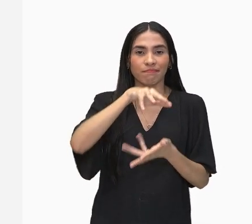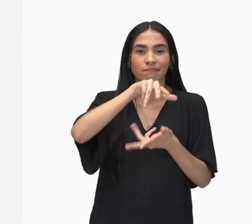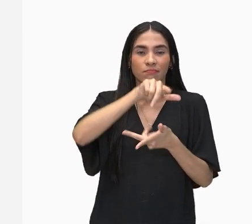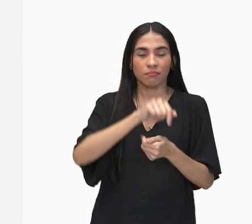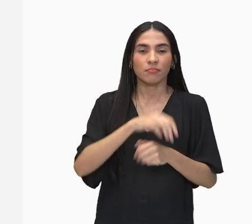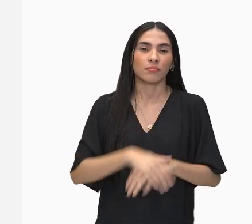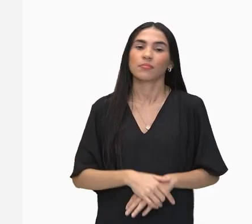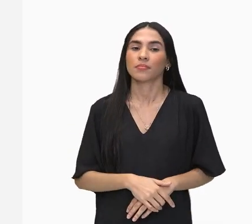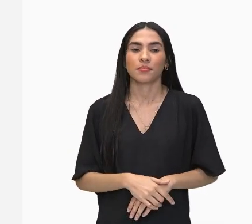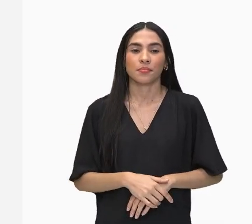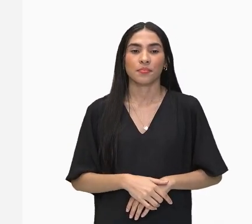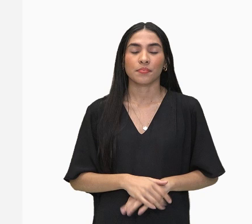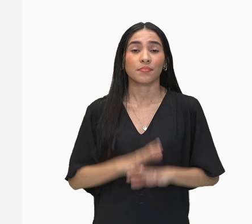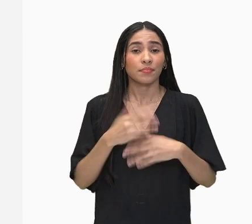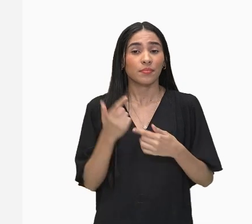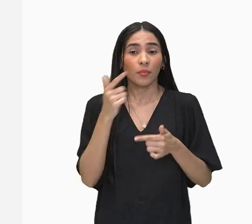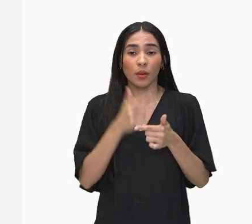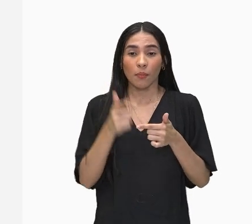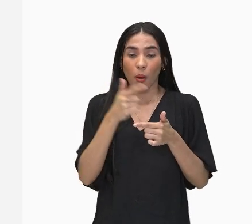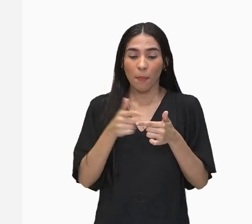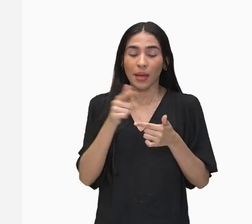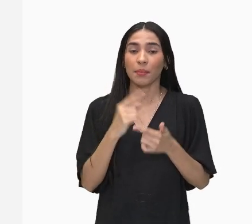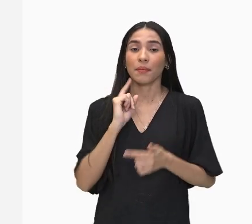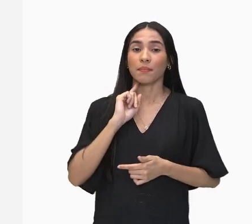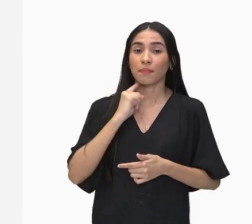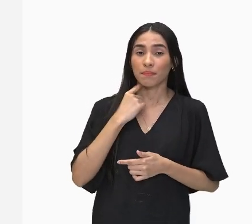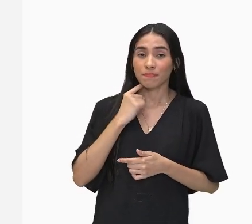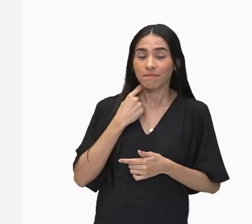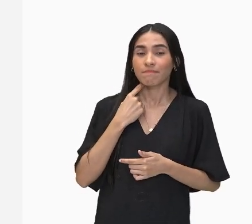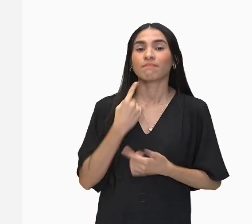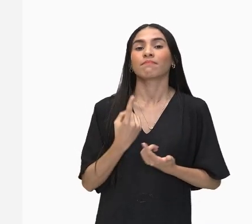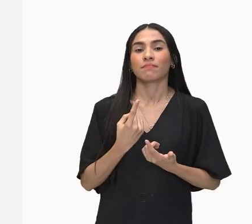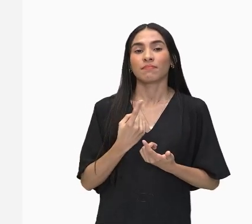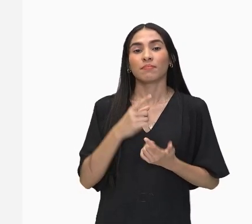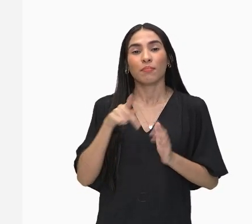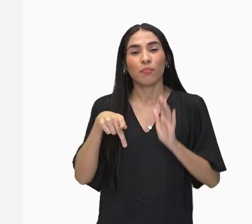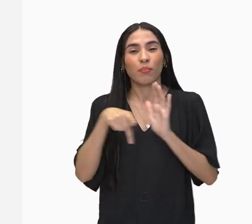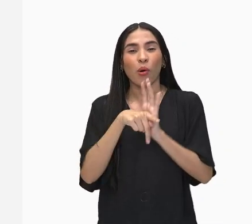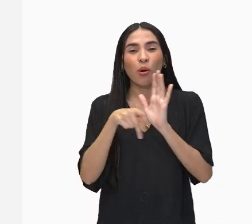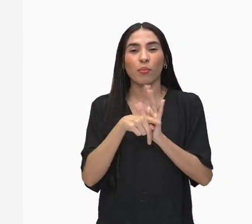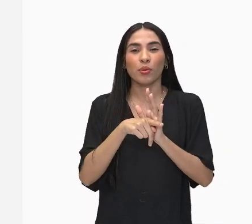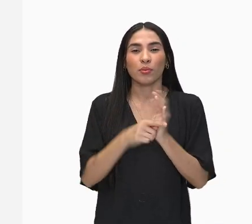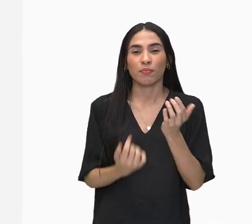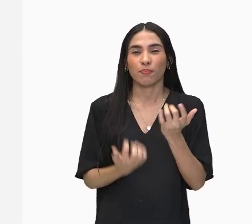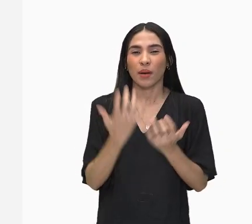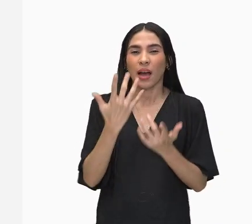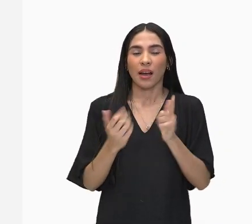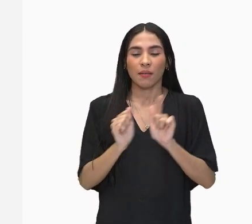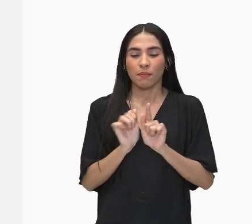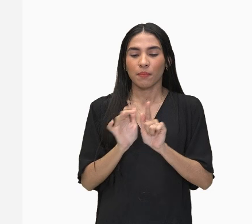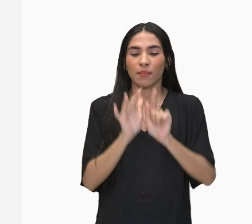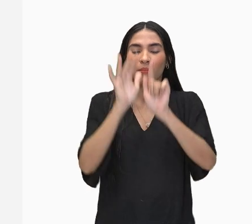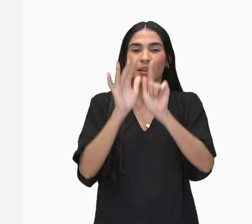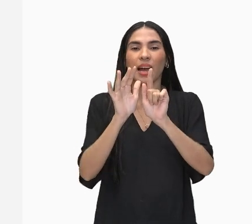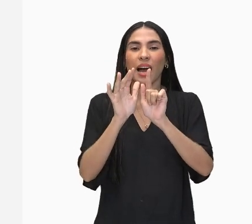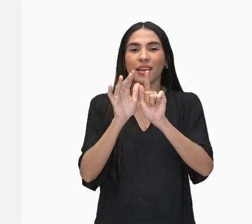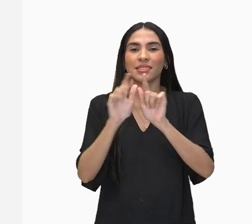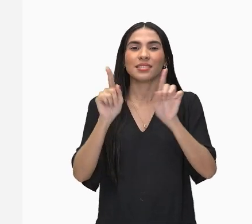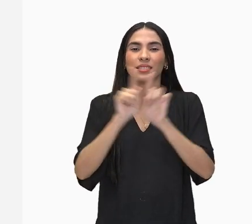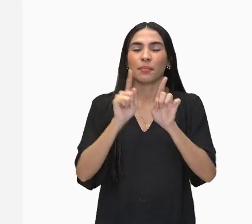atmosfera. Então, esse problema da poluição, né, ele é resultante aí, né, da queima dos combustíveis fósseis, resultante